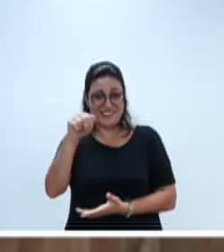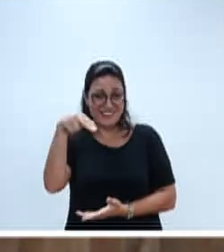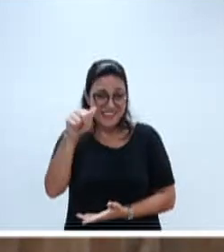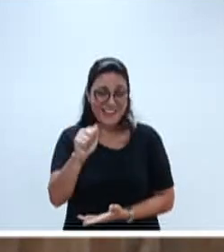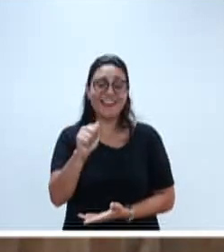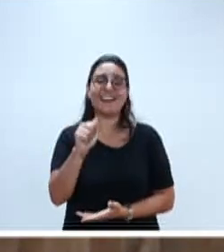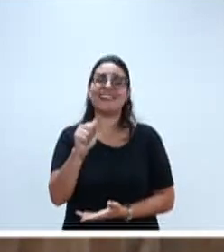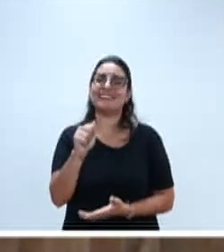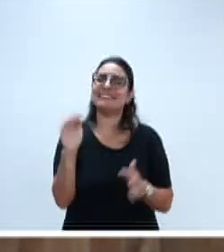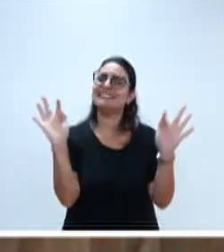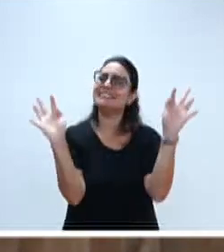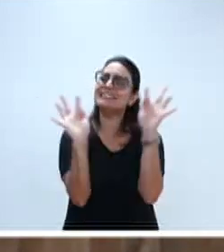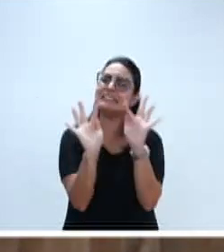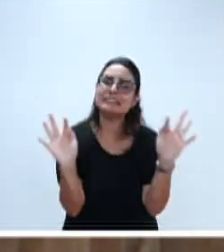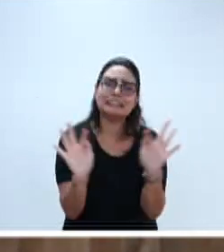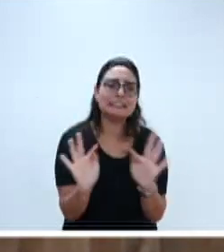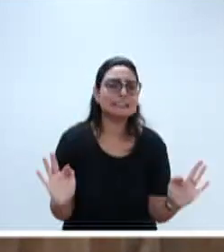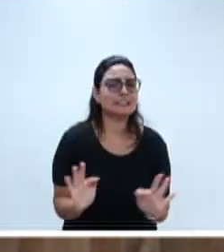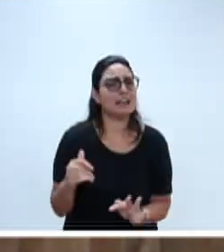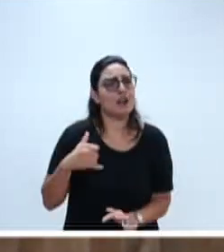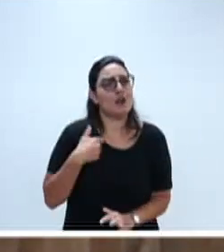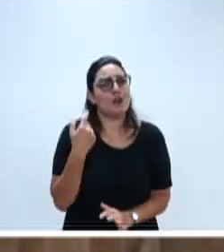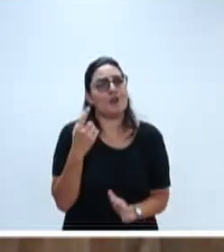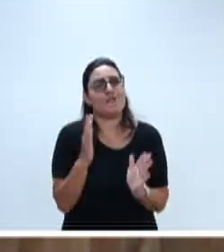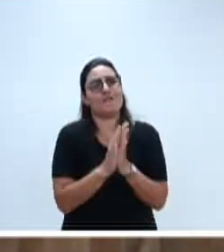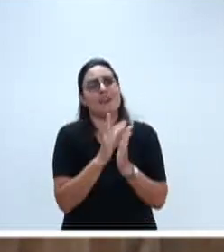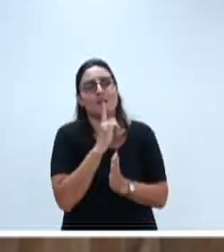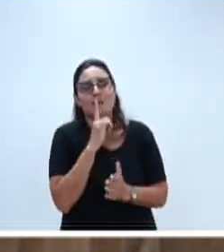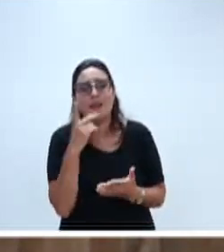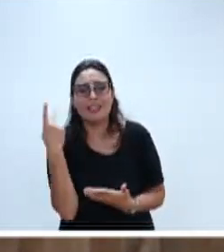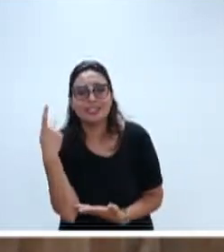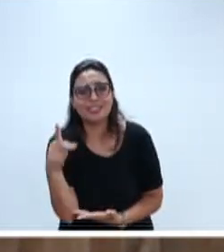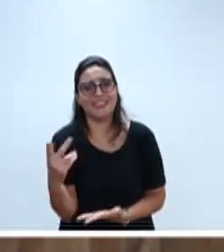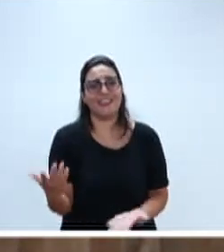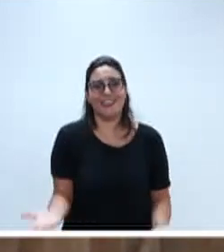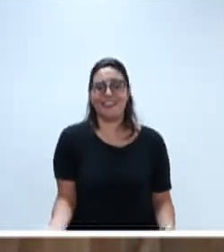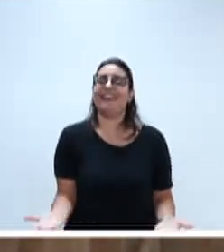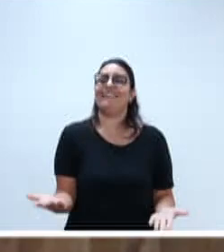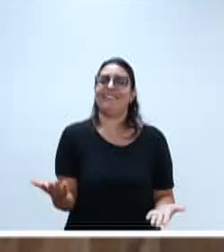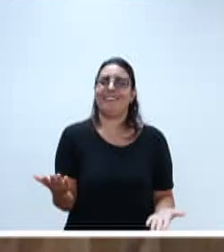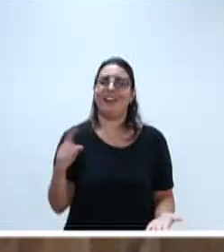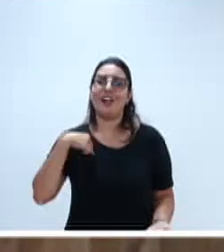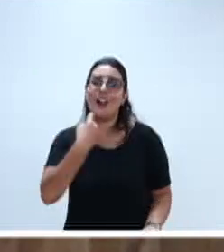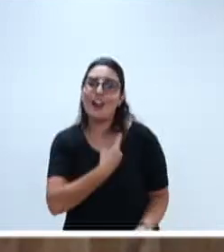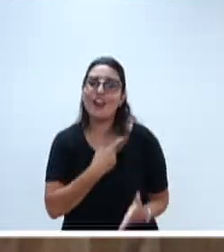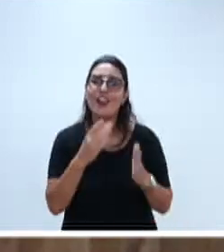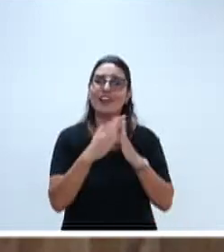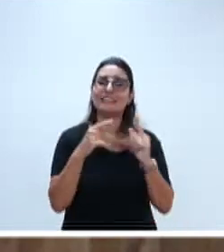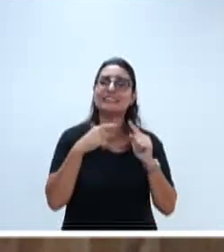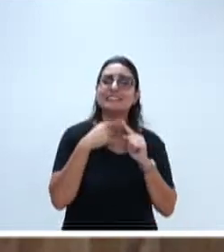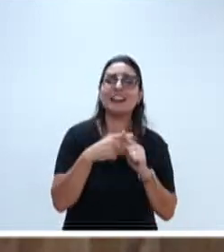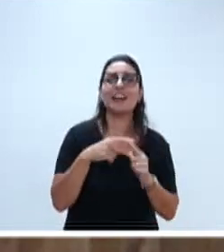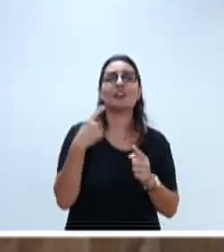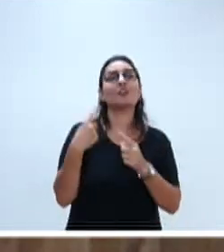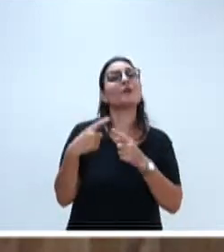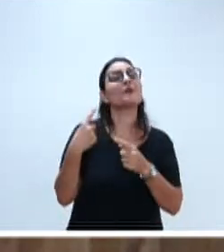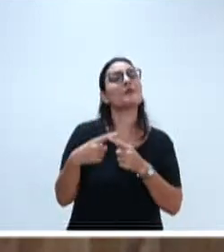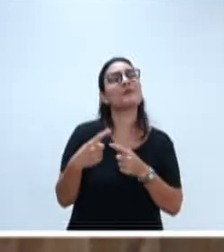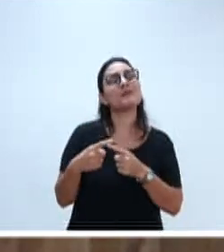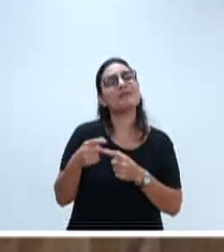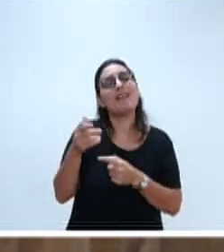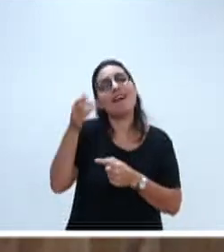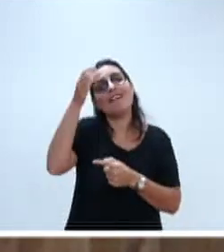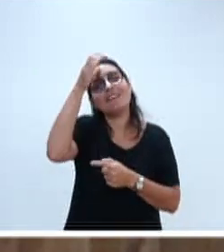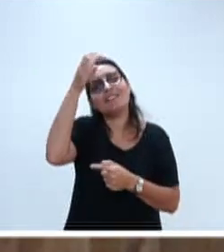imagina como nós estamos, a nossa família está feliz e a nossa igreja está feliz, porque a tia tem sido uma